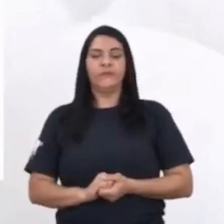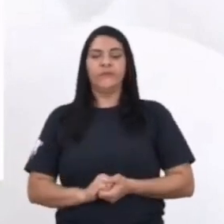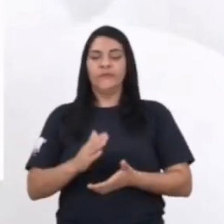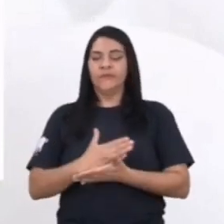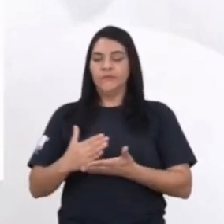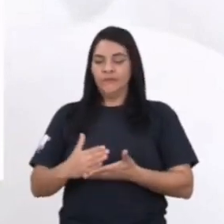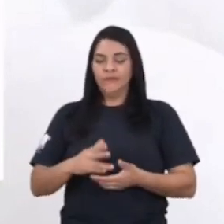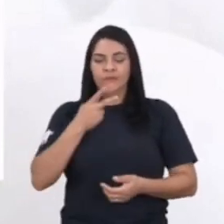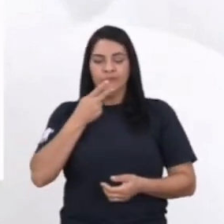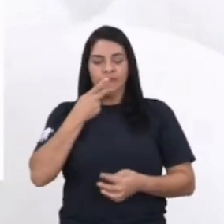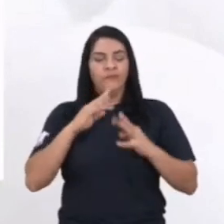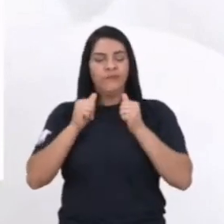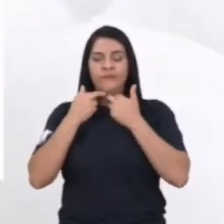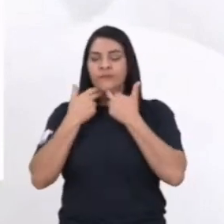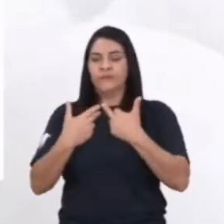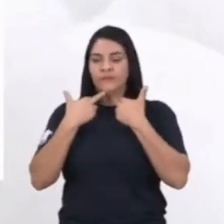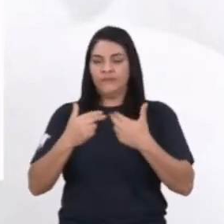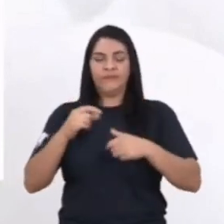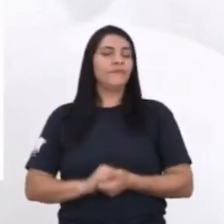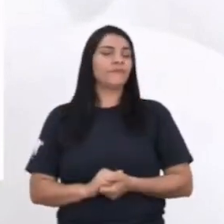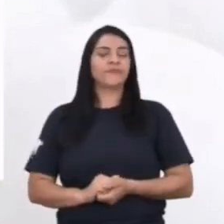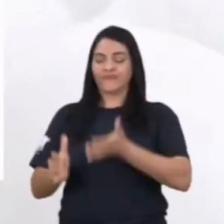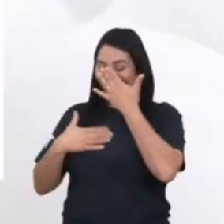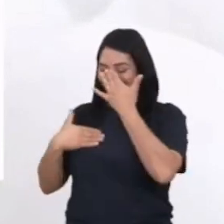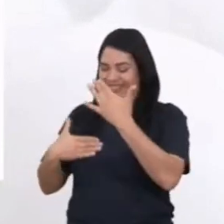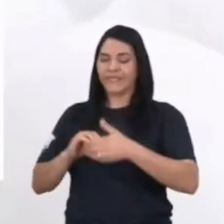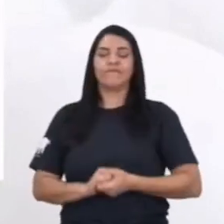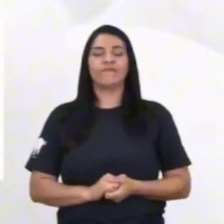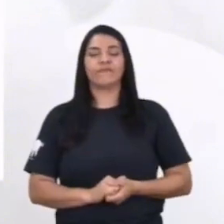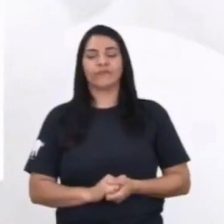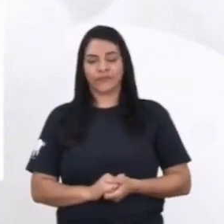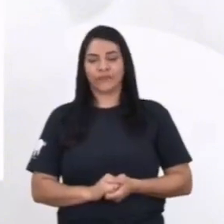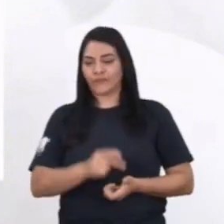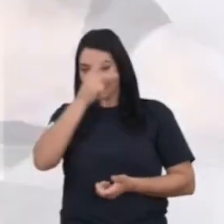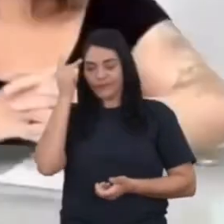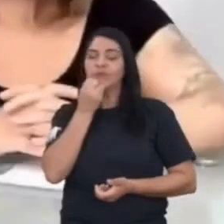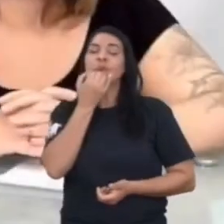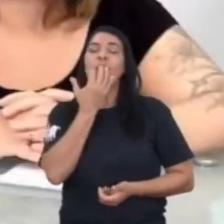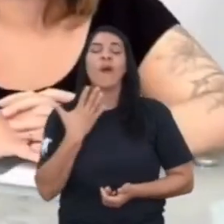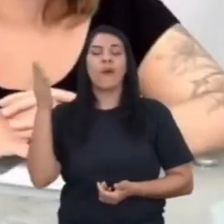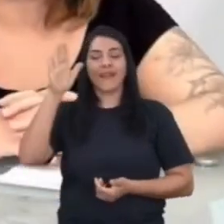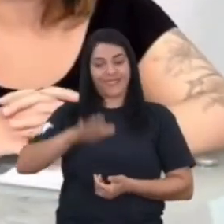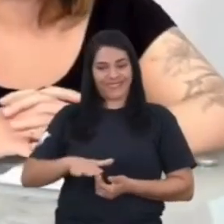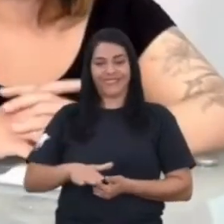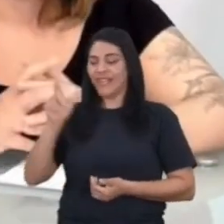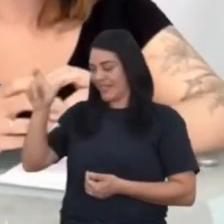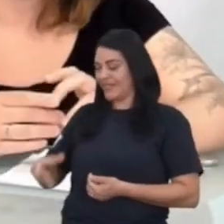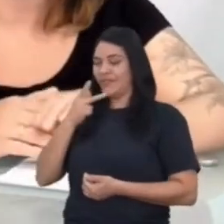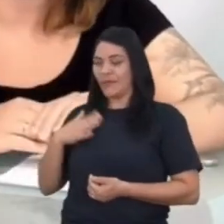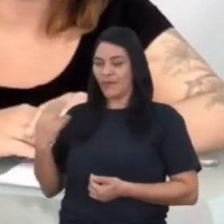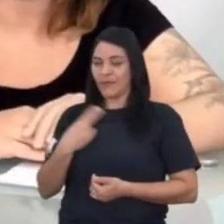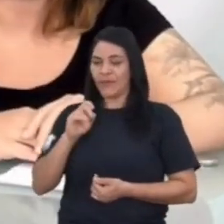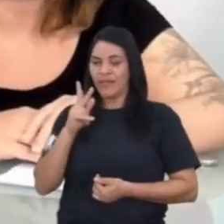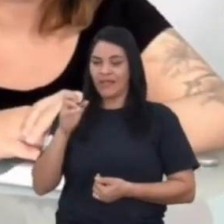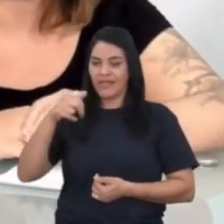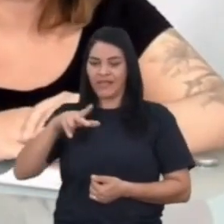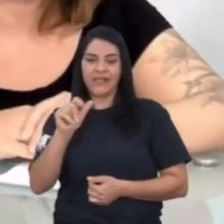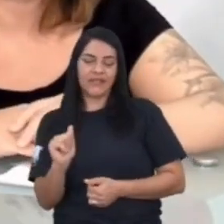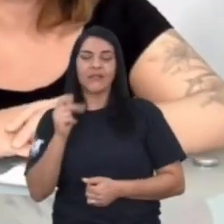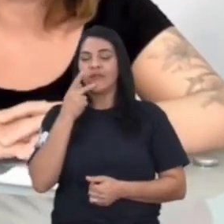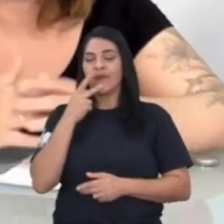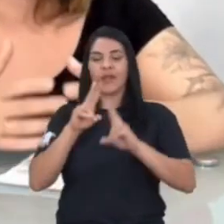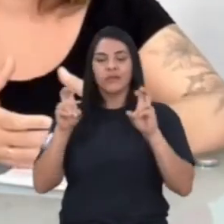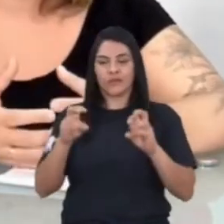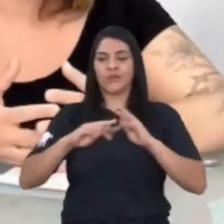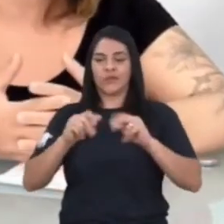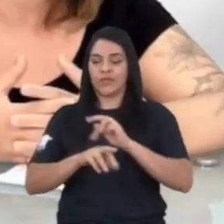começamos aqui falando sobre as novidades, Helena. Legal, obrigada, Arlete. Pessoal, muito boa tarde então. Como a Arlete falou, meu nome é Helena e eu vou falar um pouquinho hoje aqui para vocês